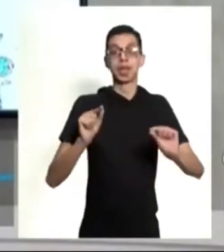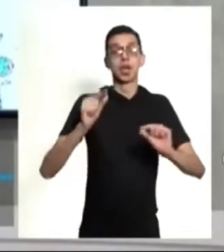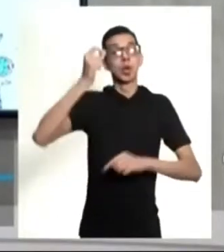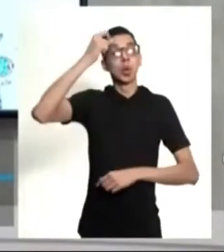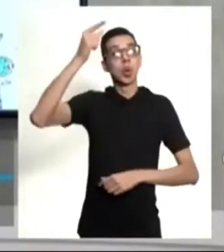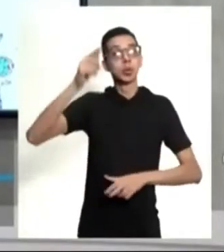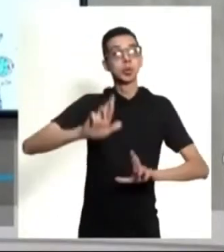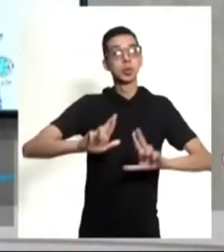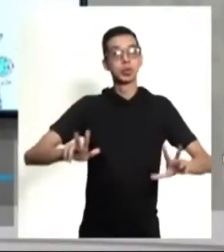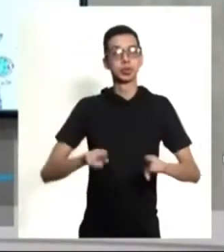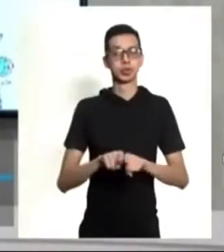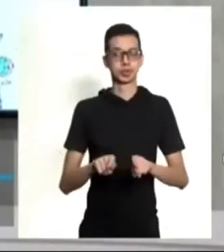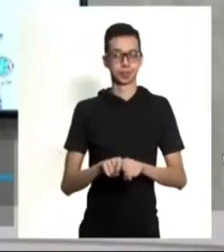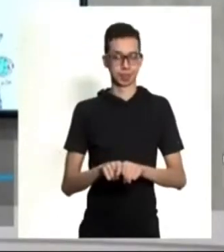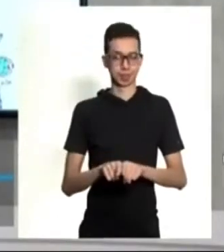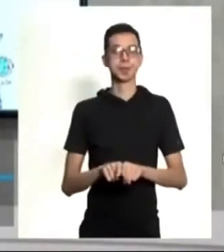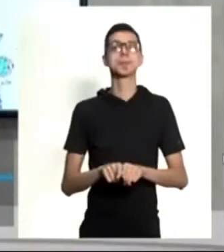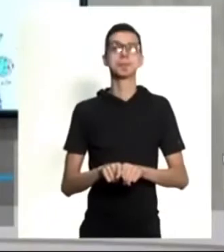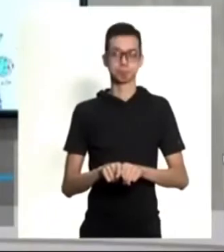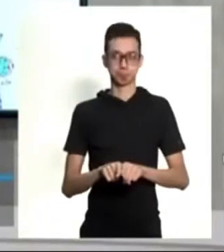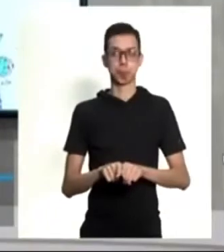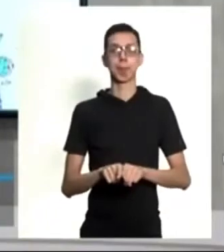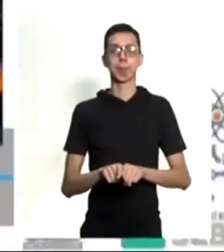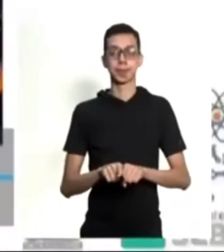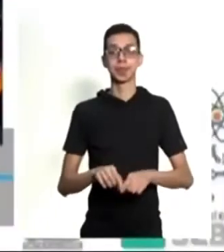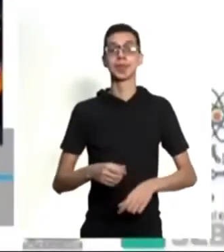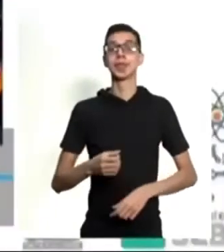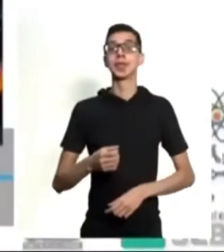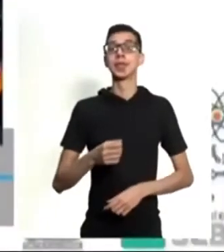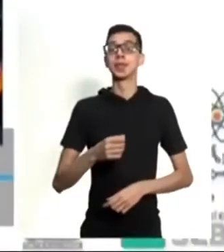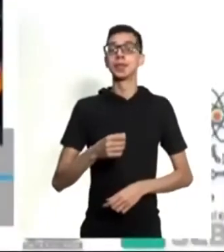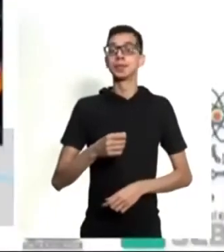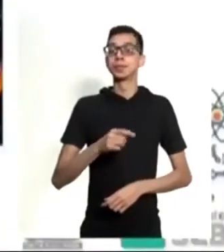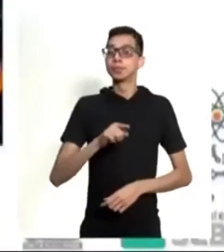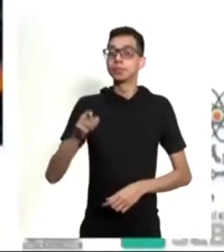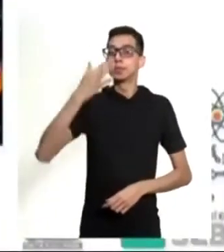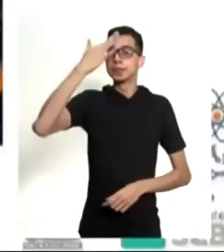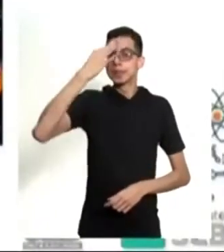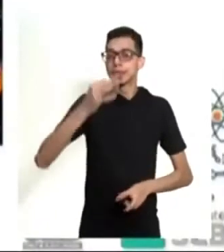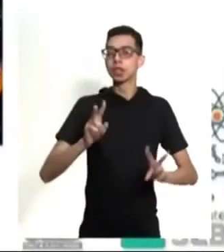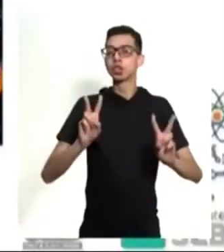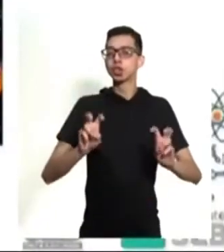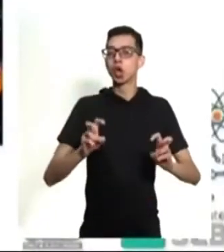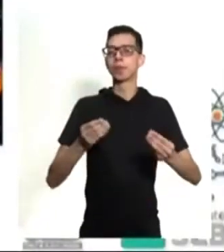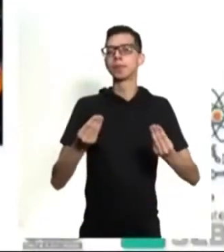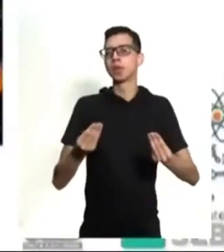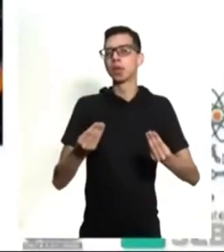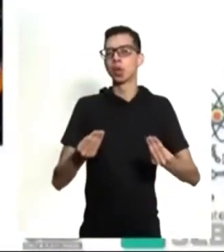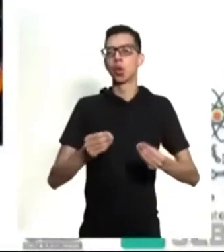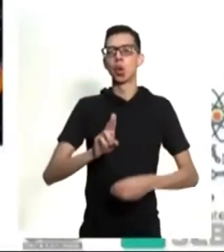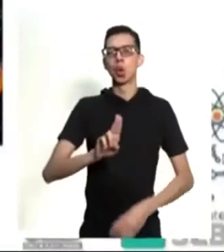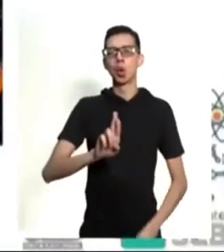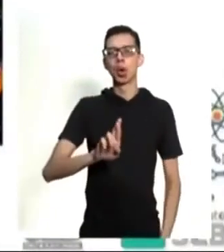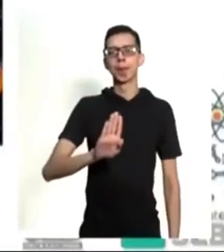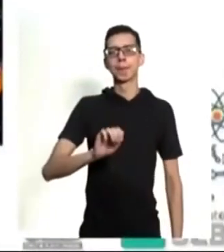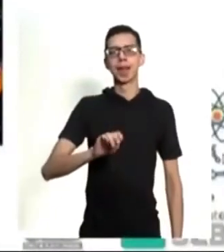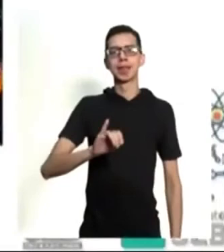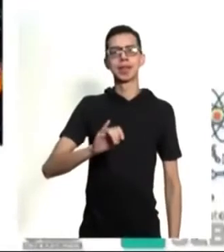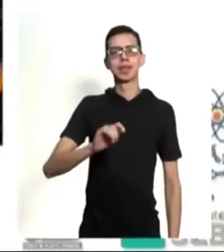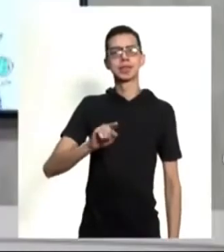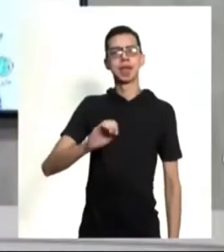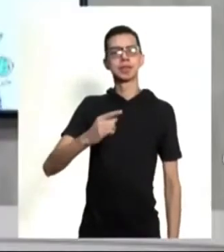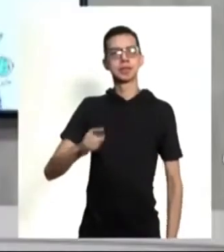muito distintas. Bom, e é super relevante entender o processo de urbanização, tendo em vista que mais